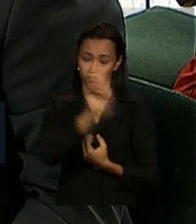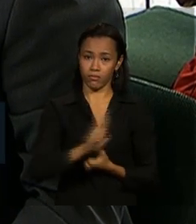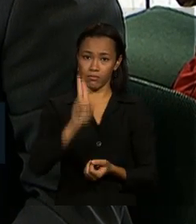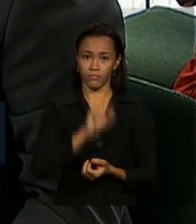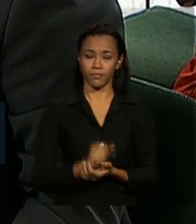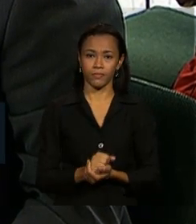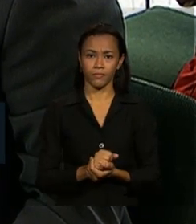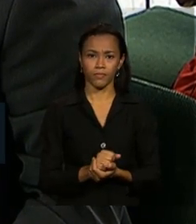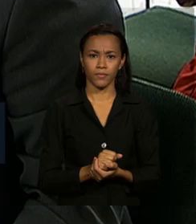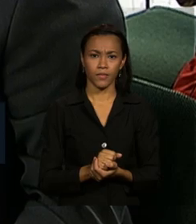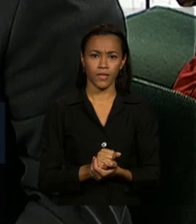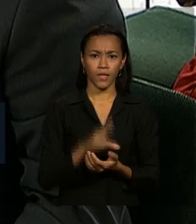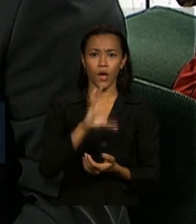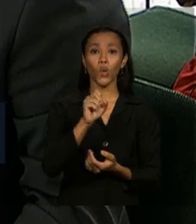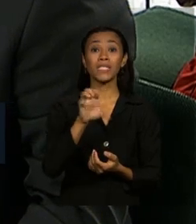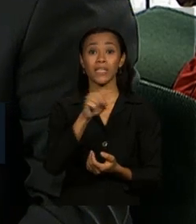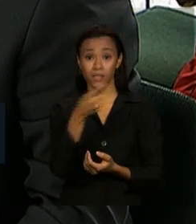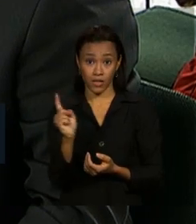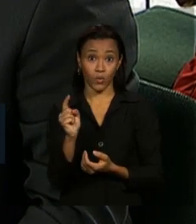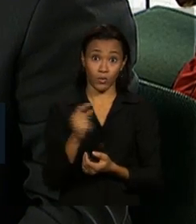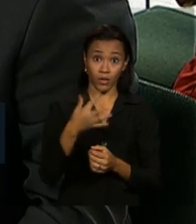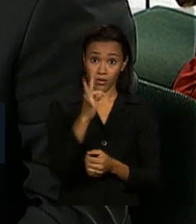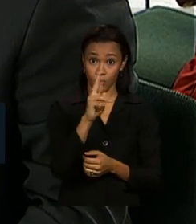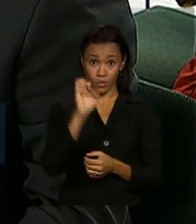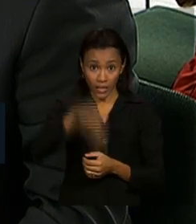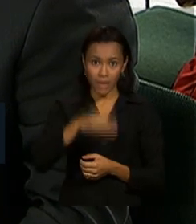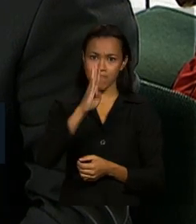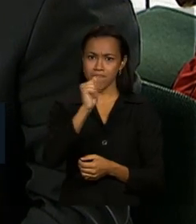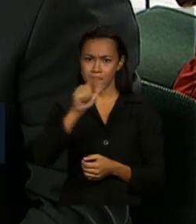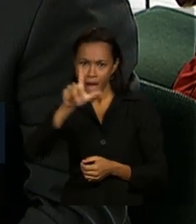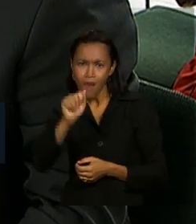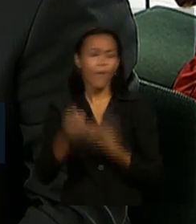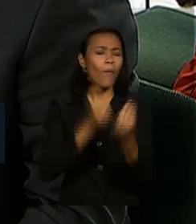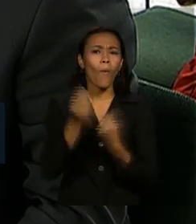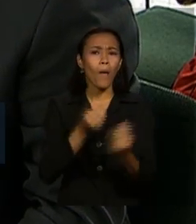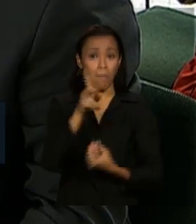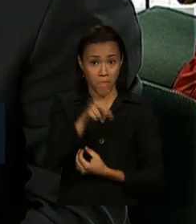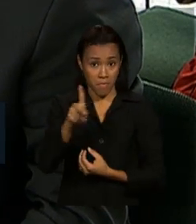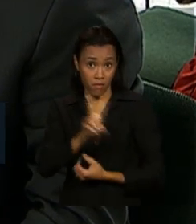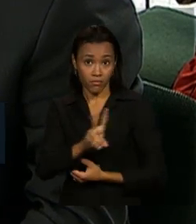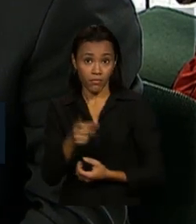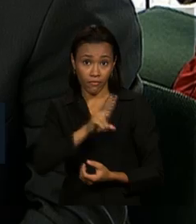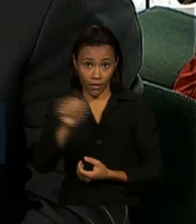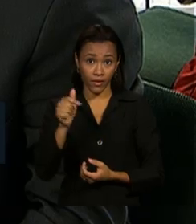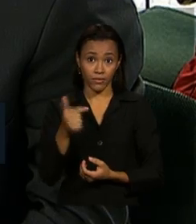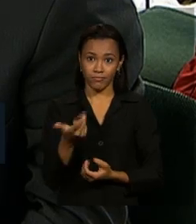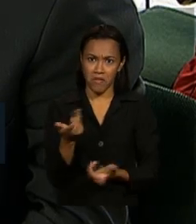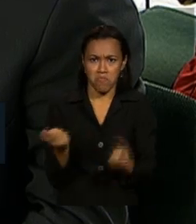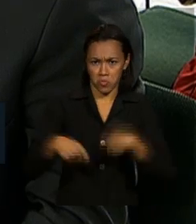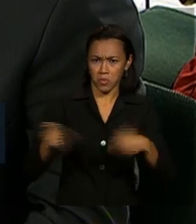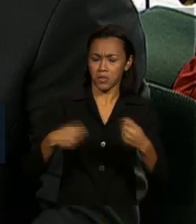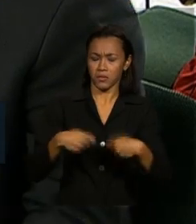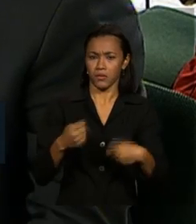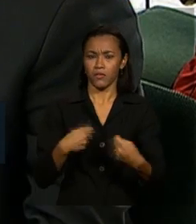na na concessão do embala eu queria saber se a ppp também deve ser a opção mais viável